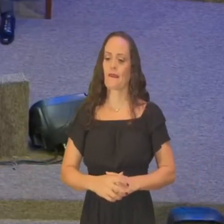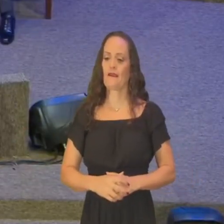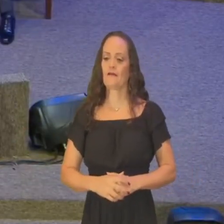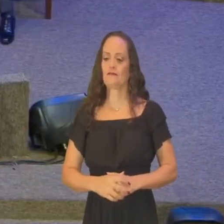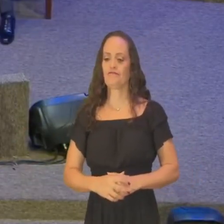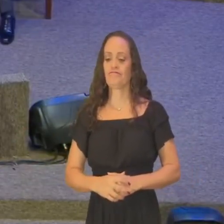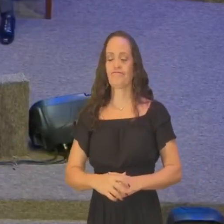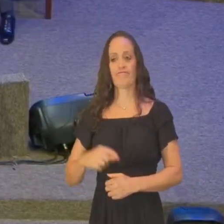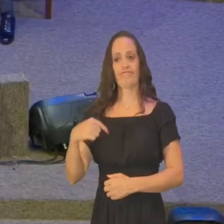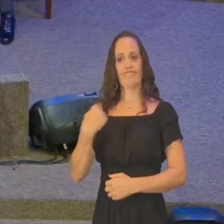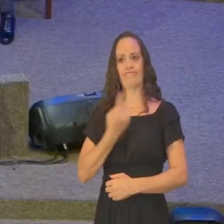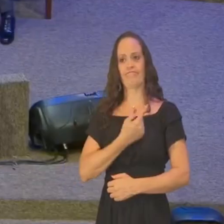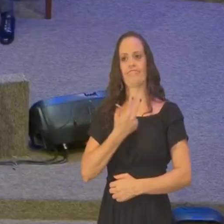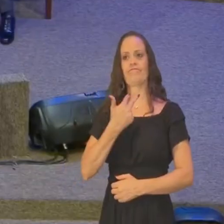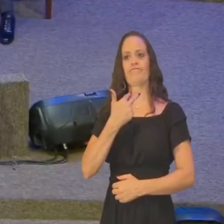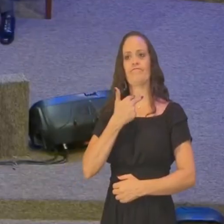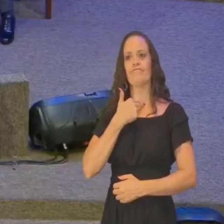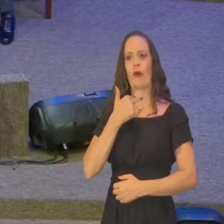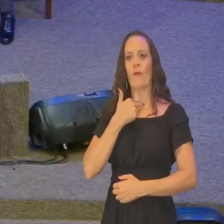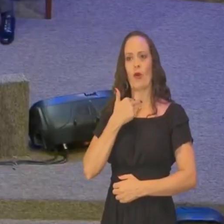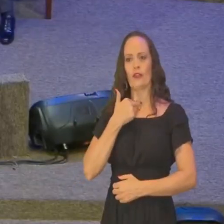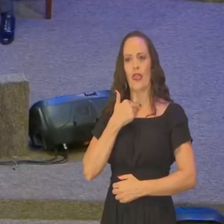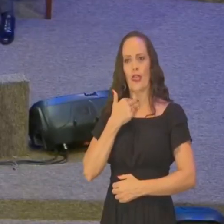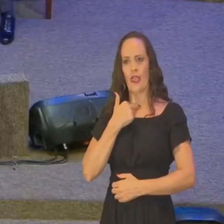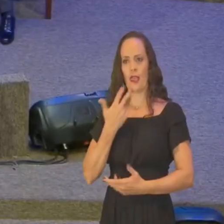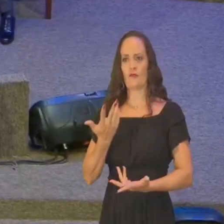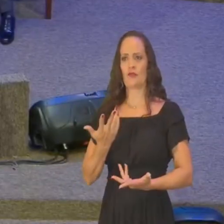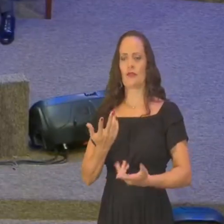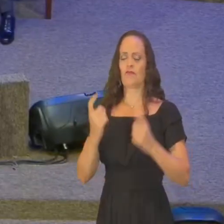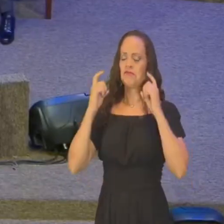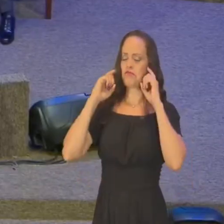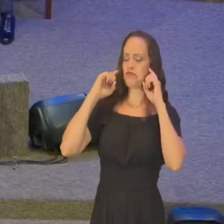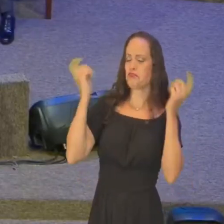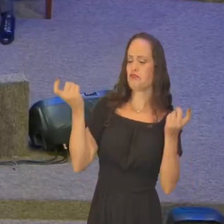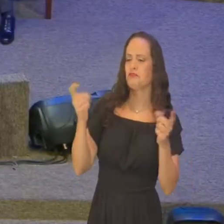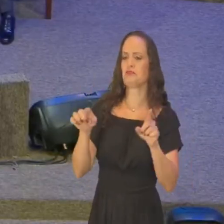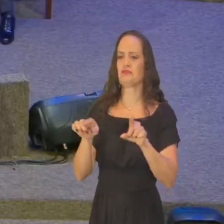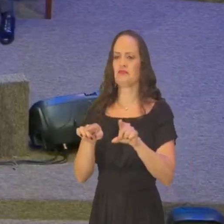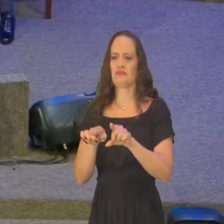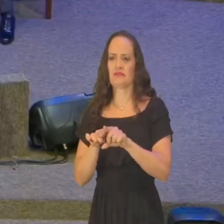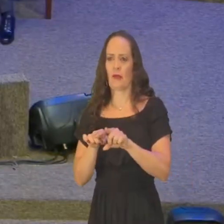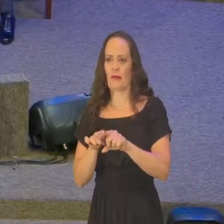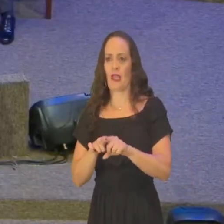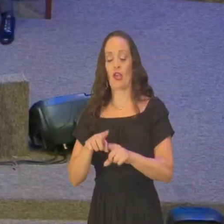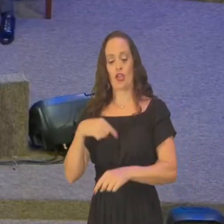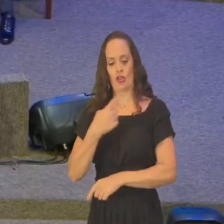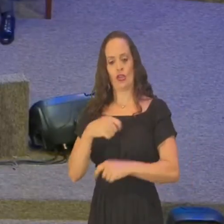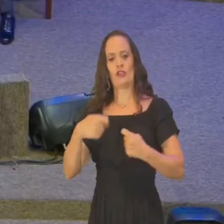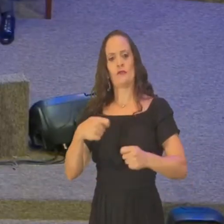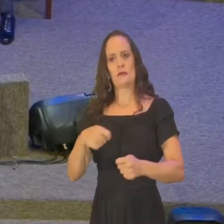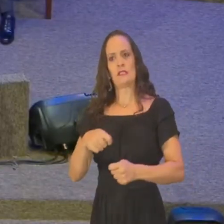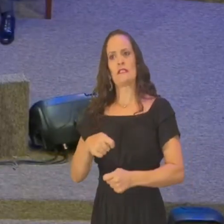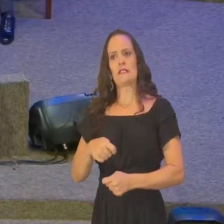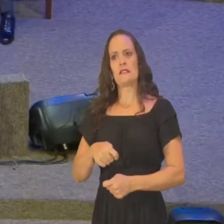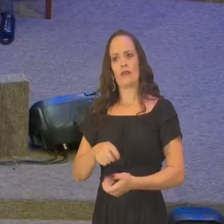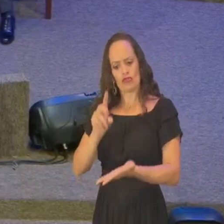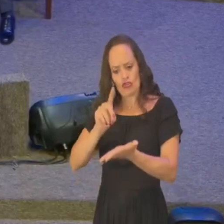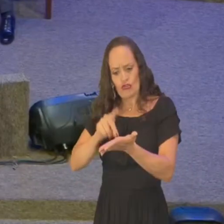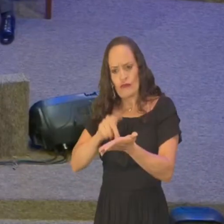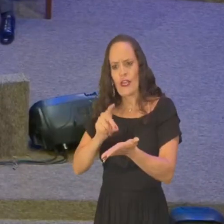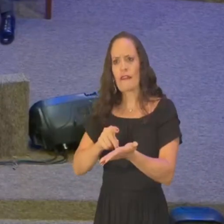Não podemos negligenciar. Quando eu disse que a restauração ela precisa ser intencional, é intencional de